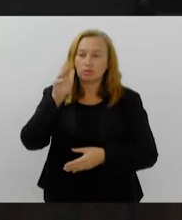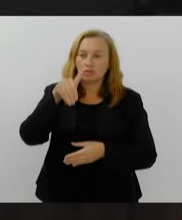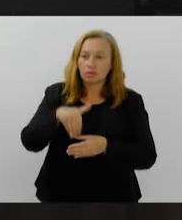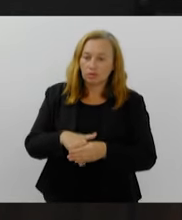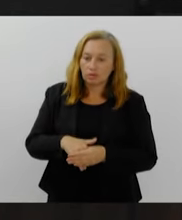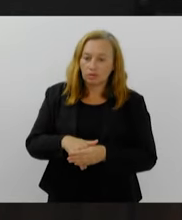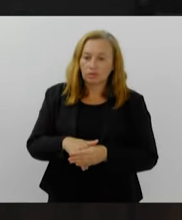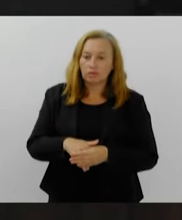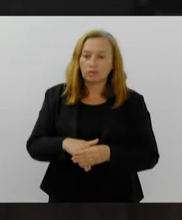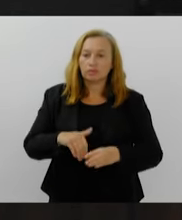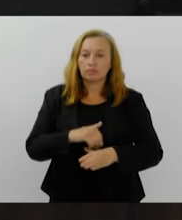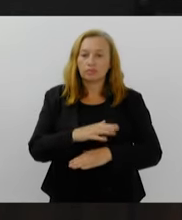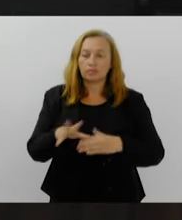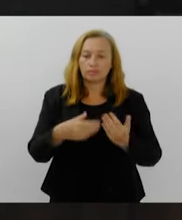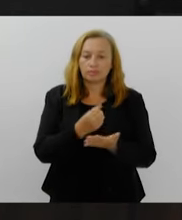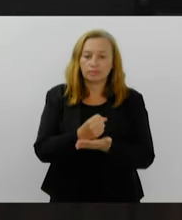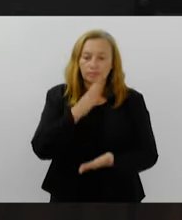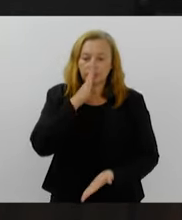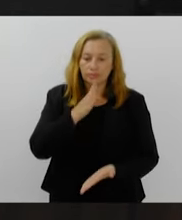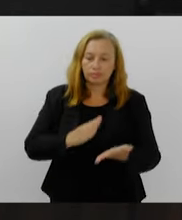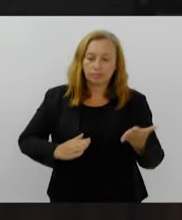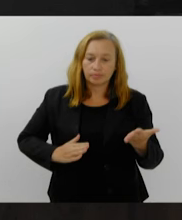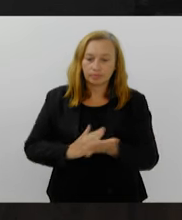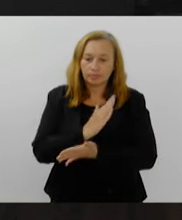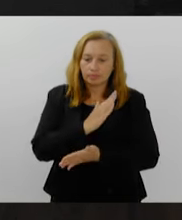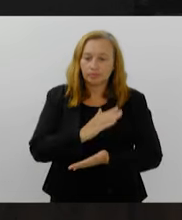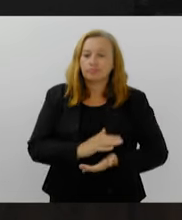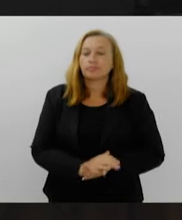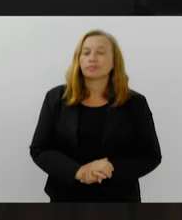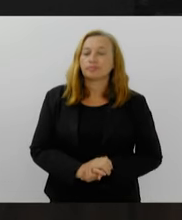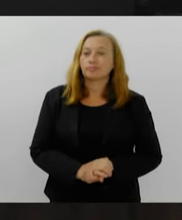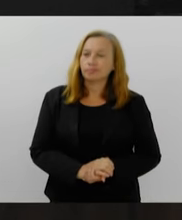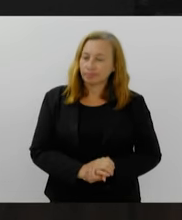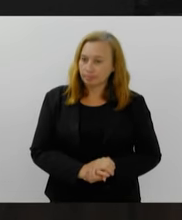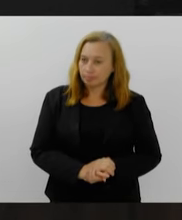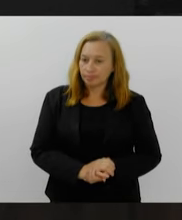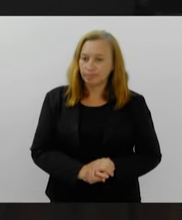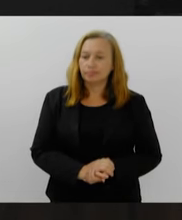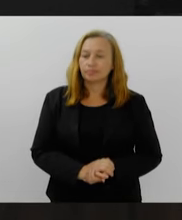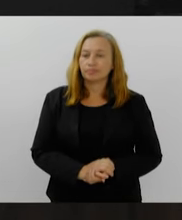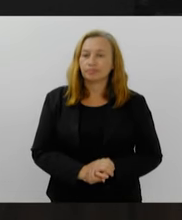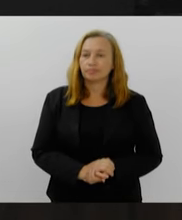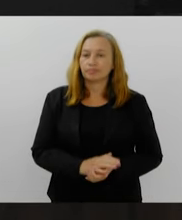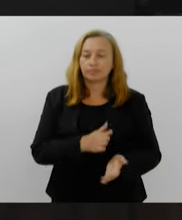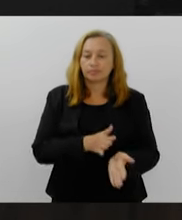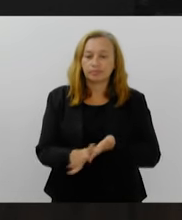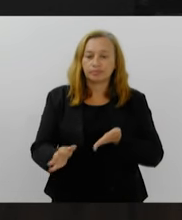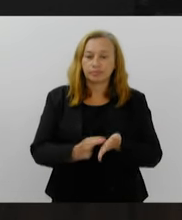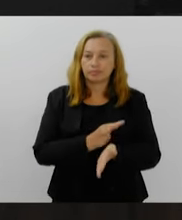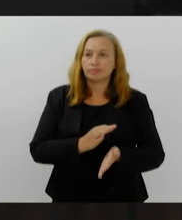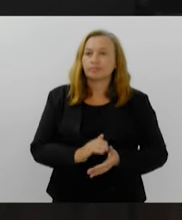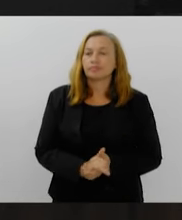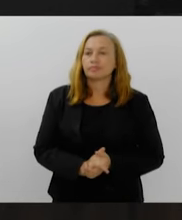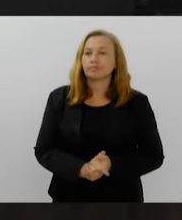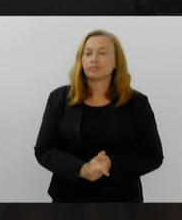discussão em votação senhores que aprovam permaneçam Como estão aprovado vai a promulgação